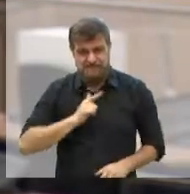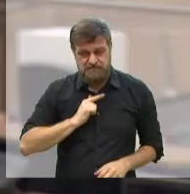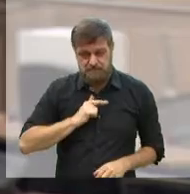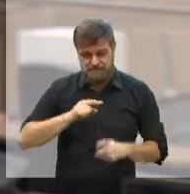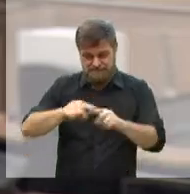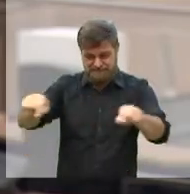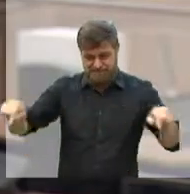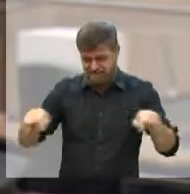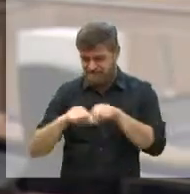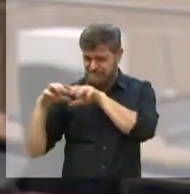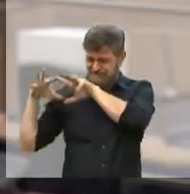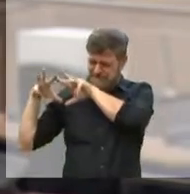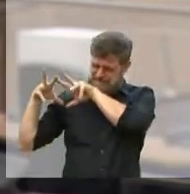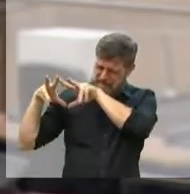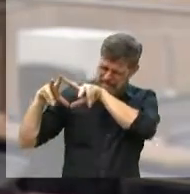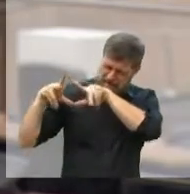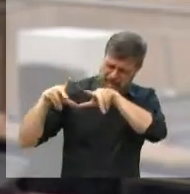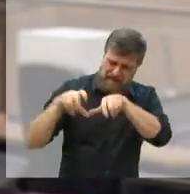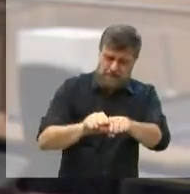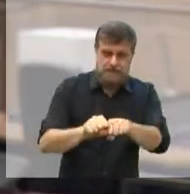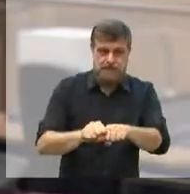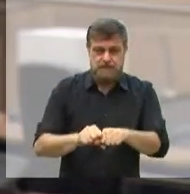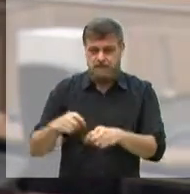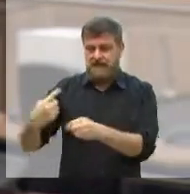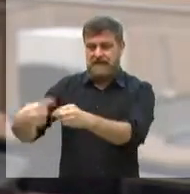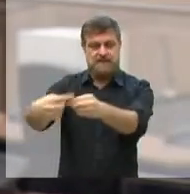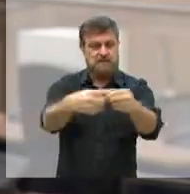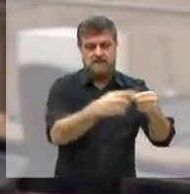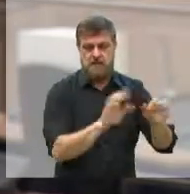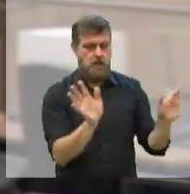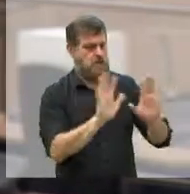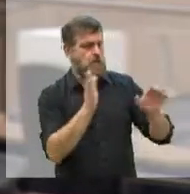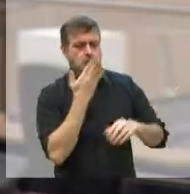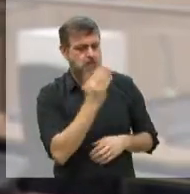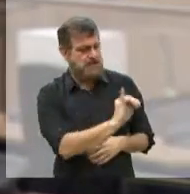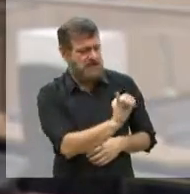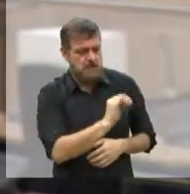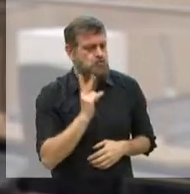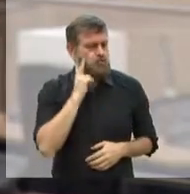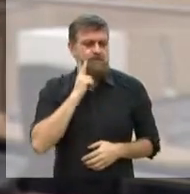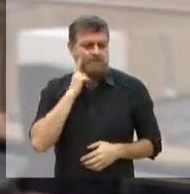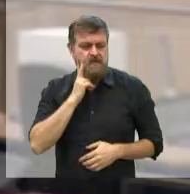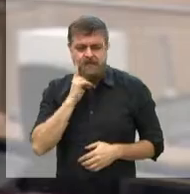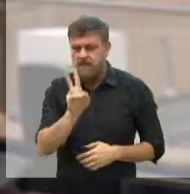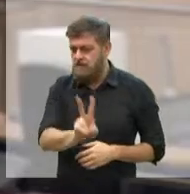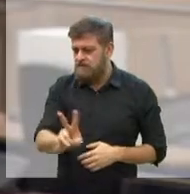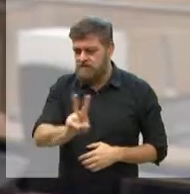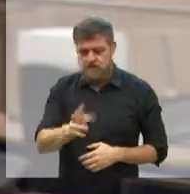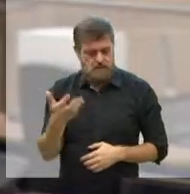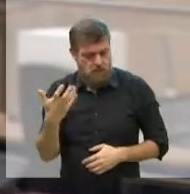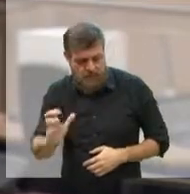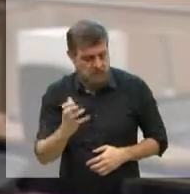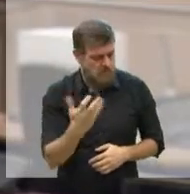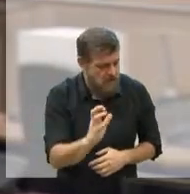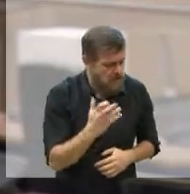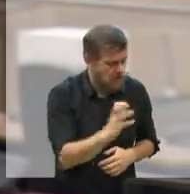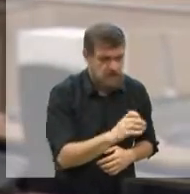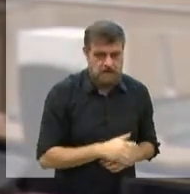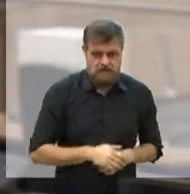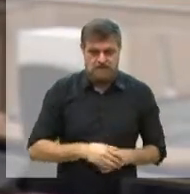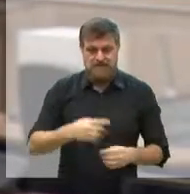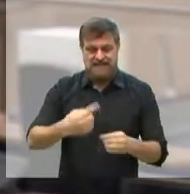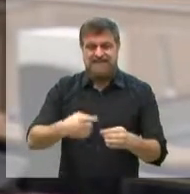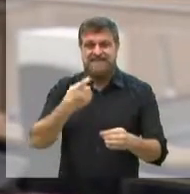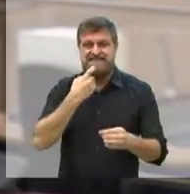grandes ocupações que as cidades vizinhas não aceitavam, como Indaiatuba, Vinhedo, Valinhos, não aceitavam.